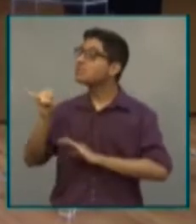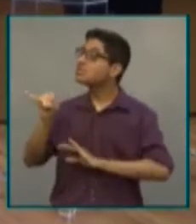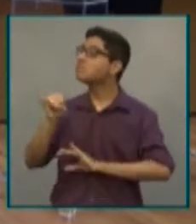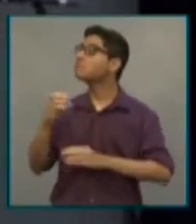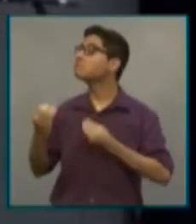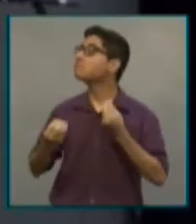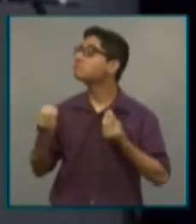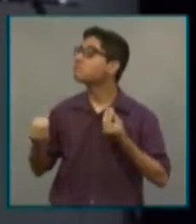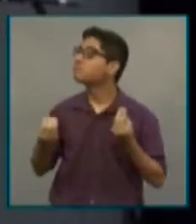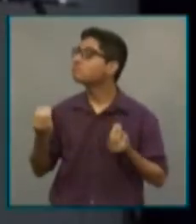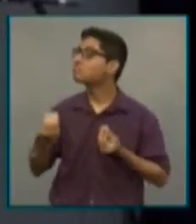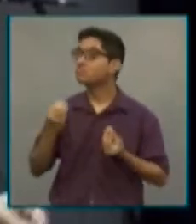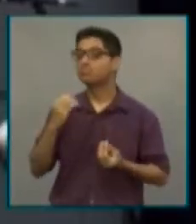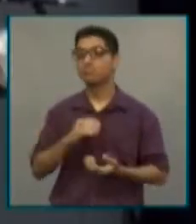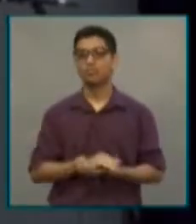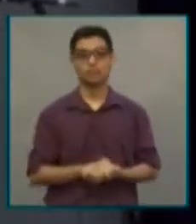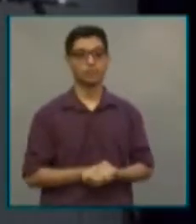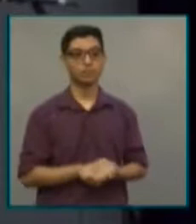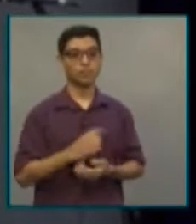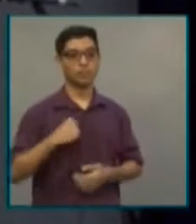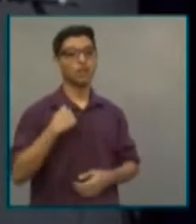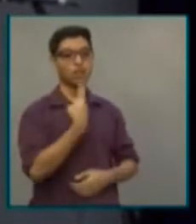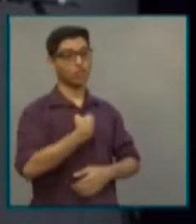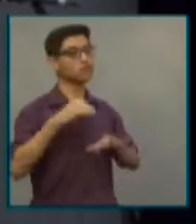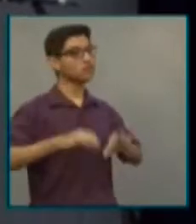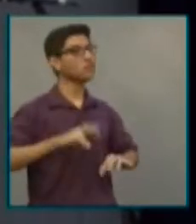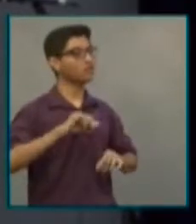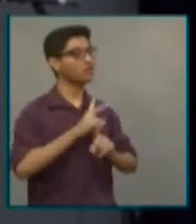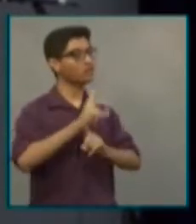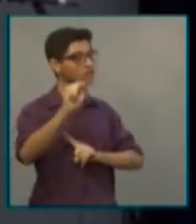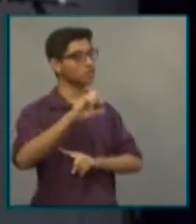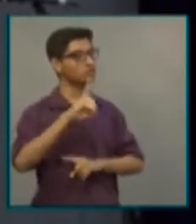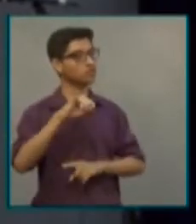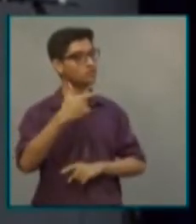Iremos sim ser vitoriosos na quarta-feira, dia 28.